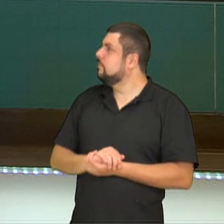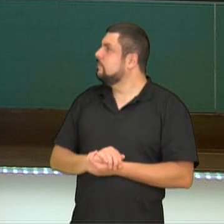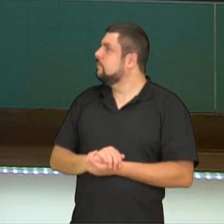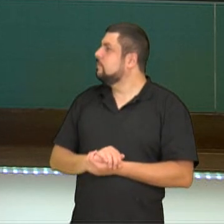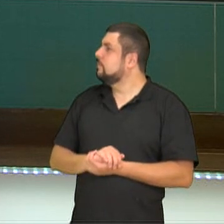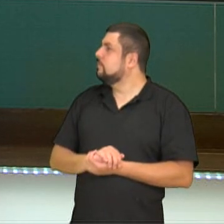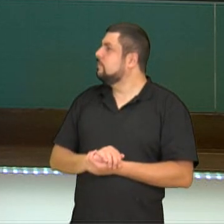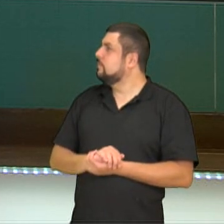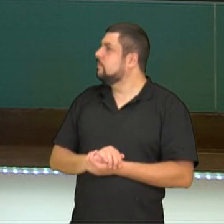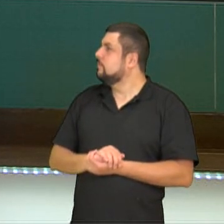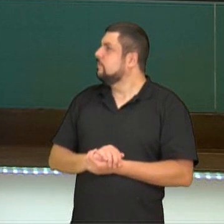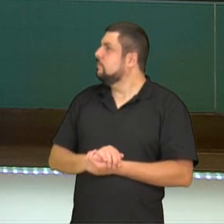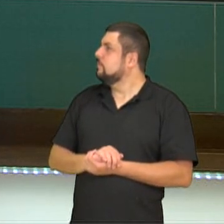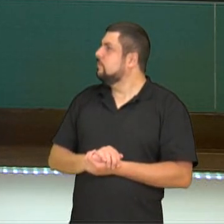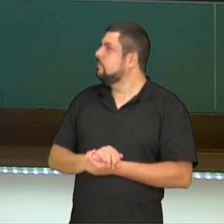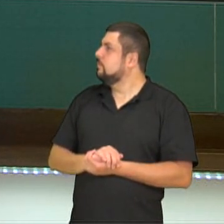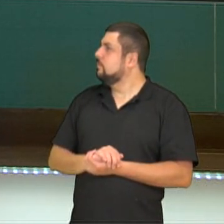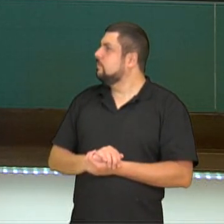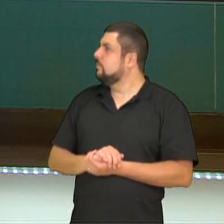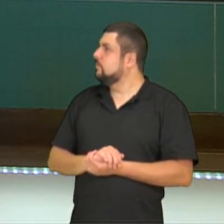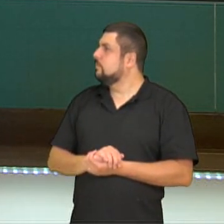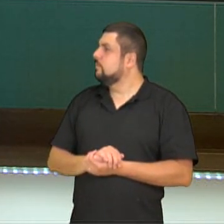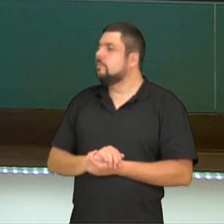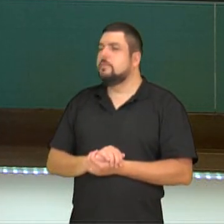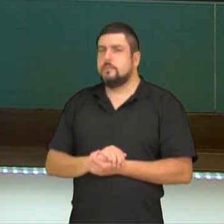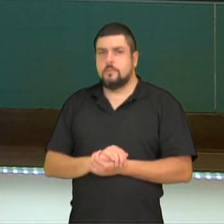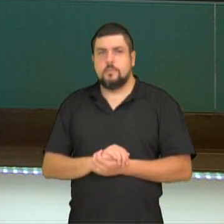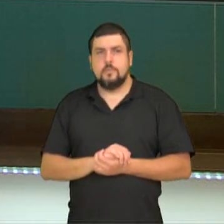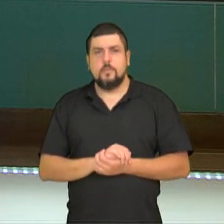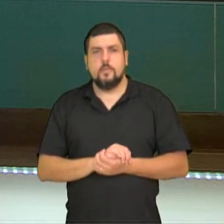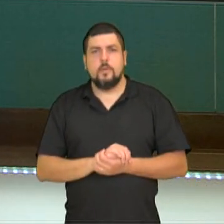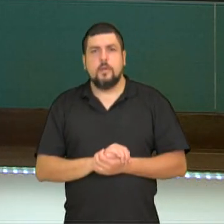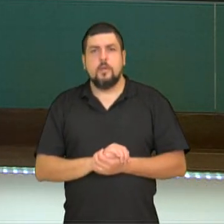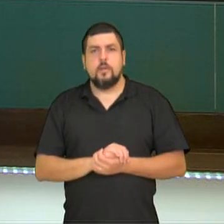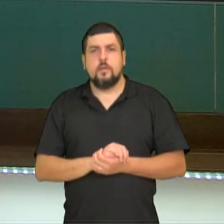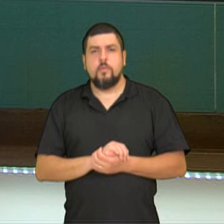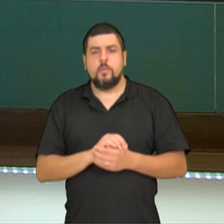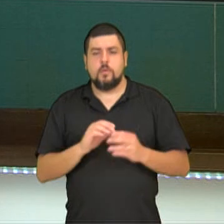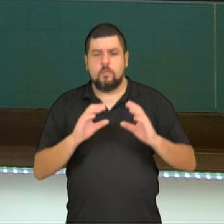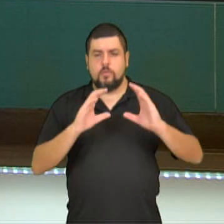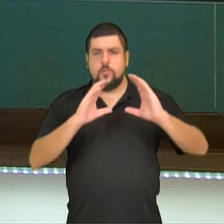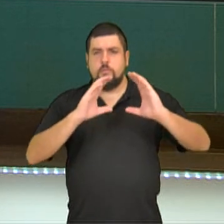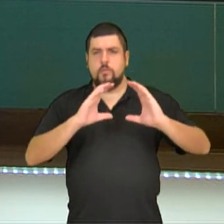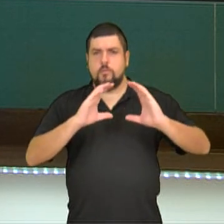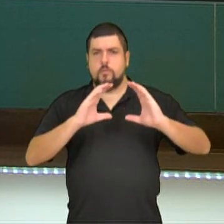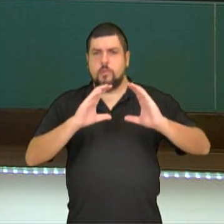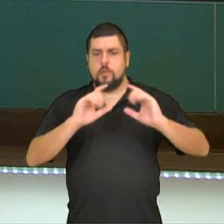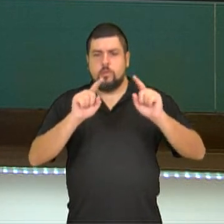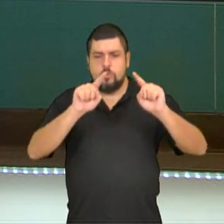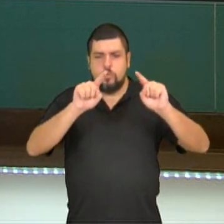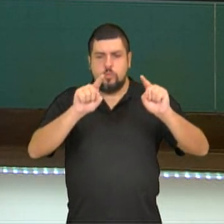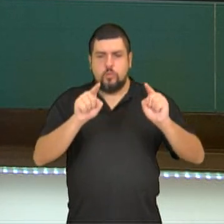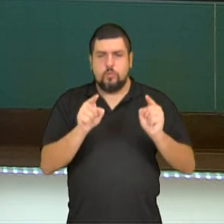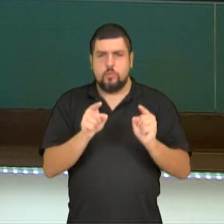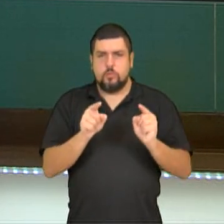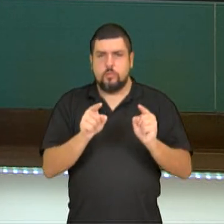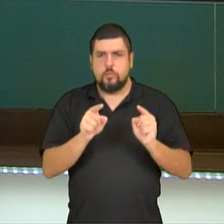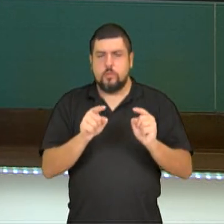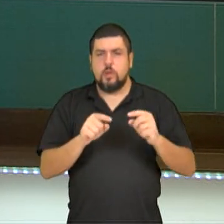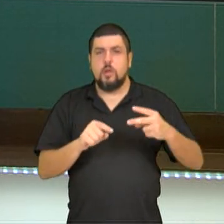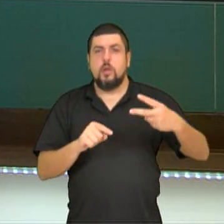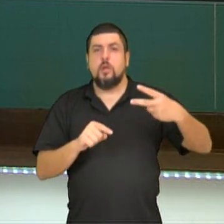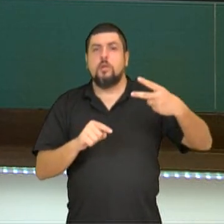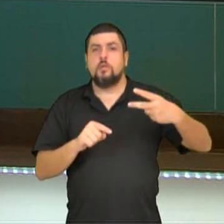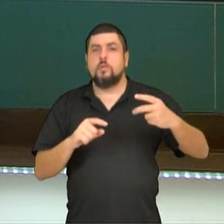gente vai conhecer é o colchetes. O colchetes, ó, o parênteses ele é assim, ó, meio curvadinho. O colchetes